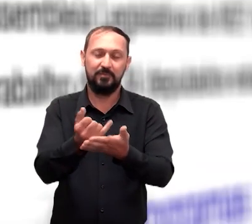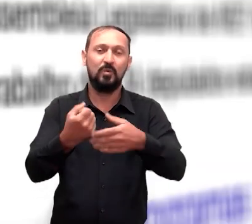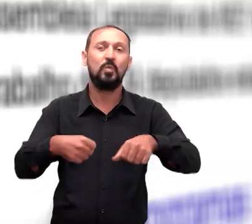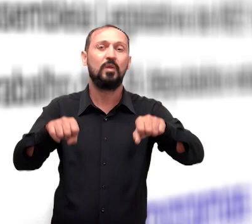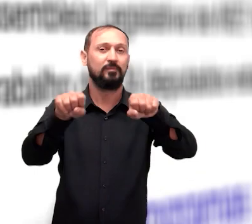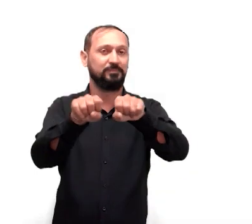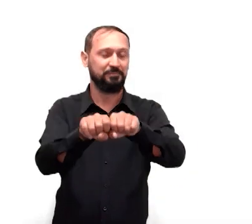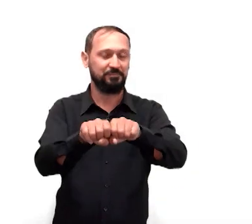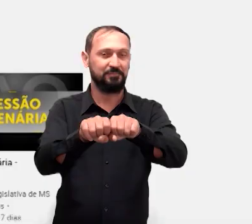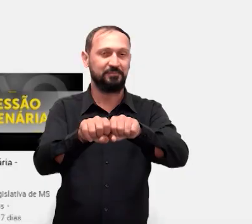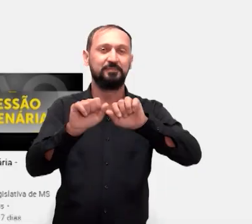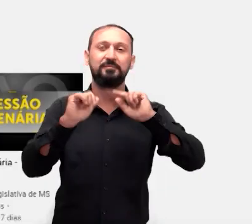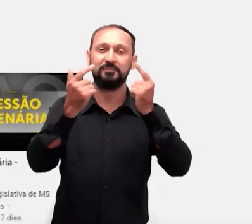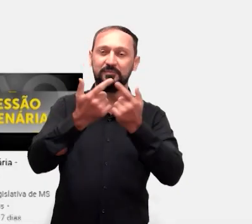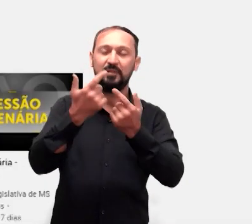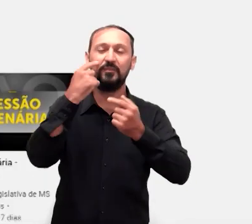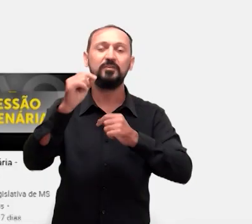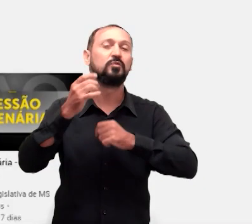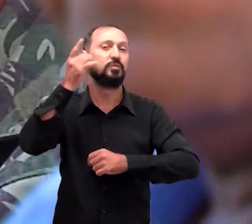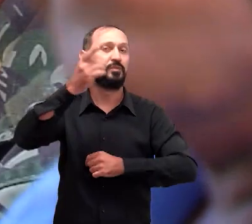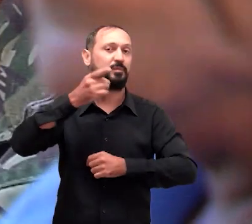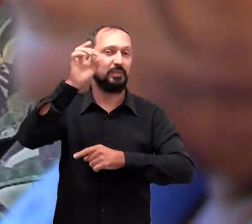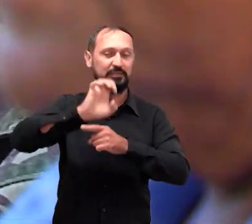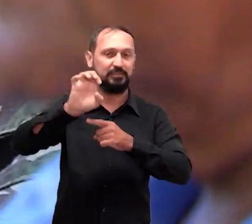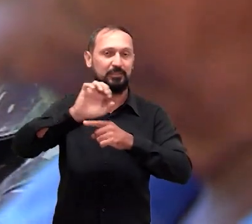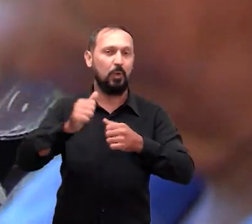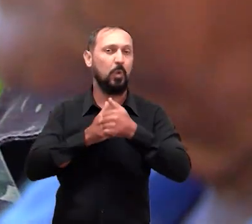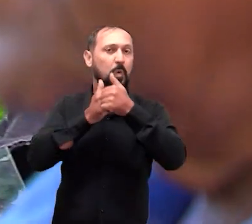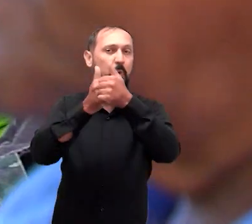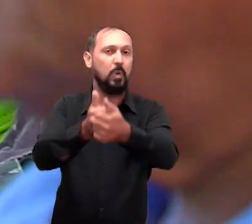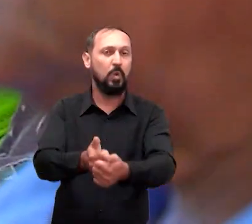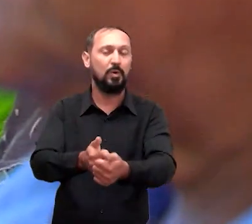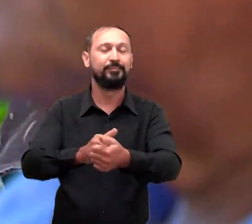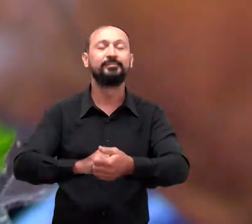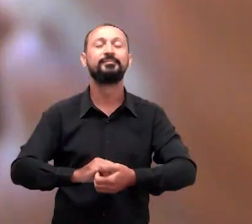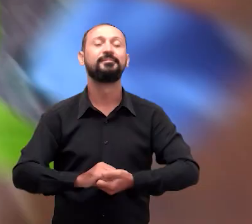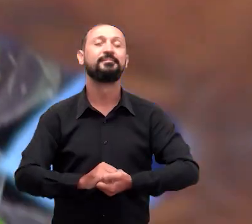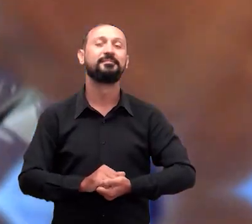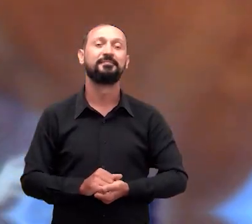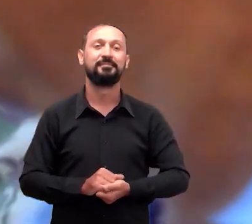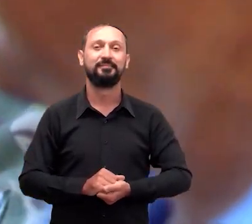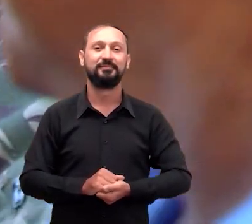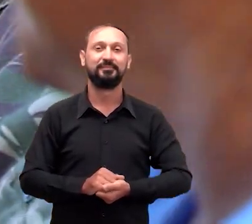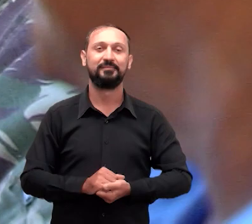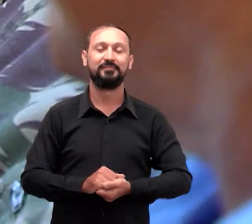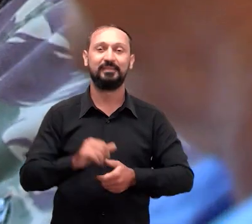Inscreva-se no canal da Alemes e acompanhe o trabalho dos deputados estaduais.